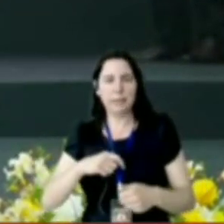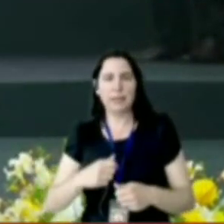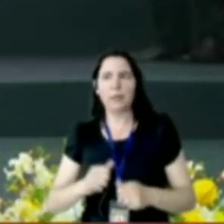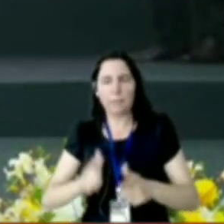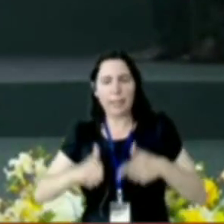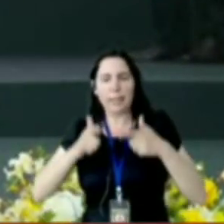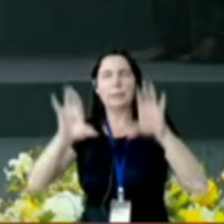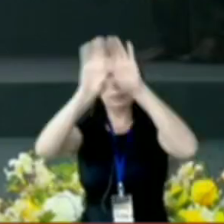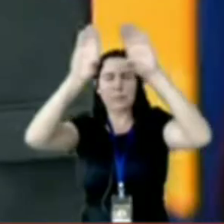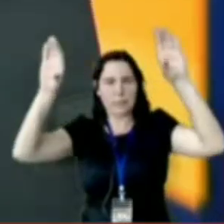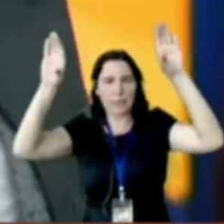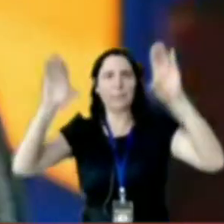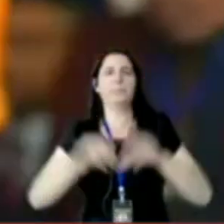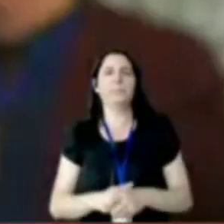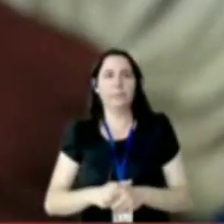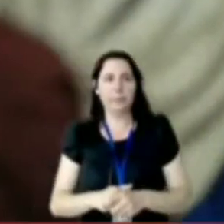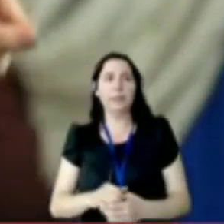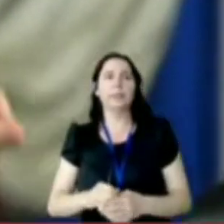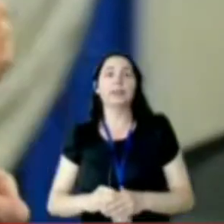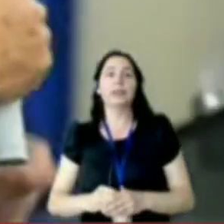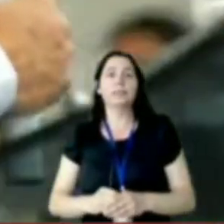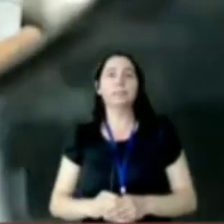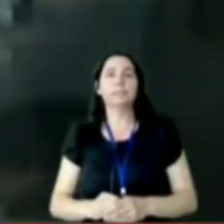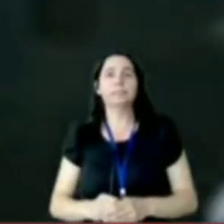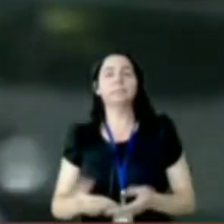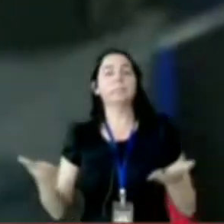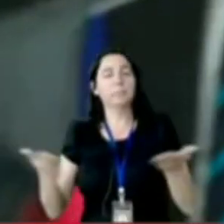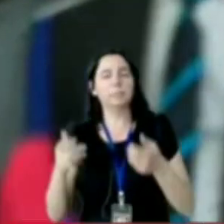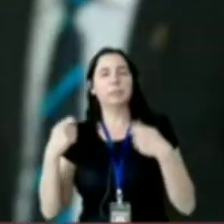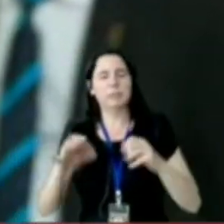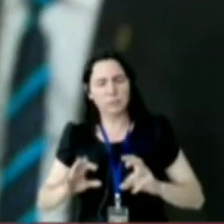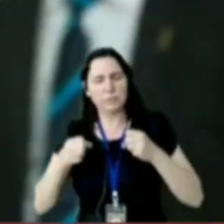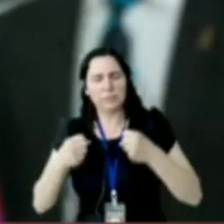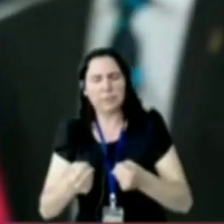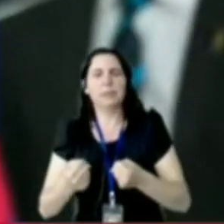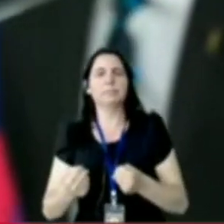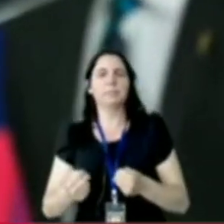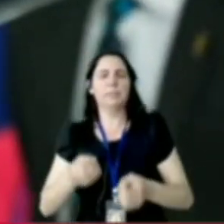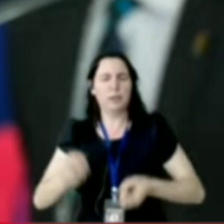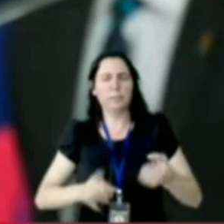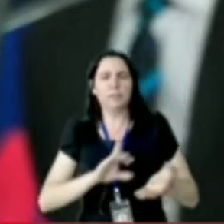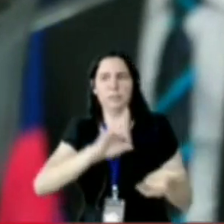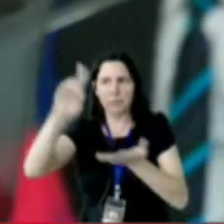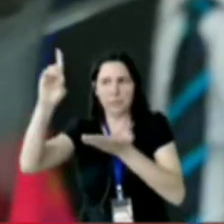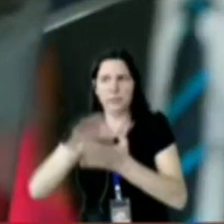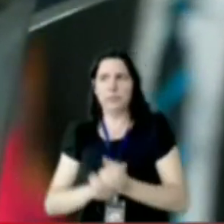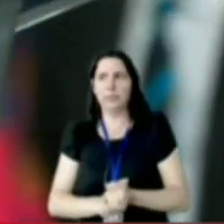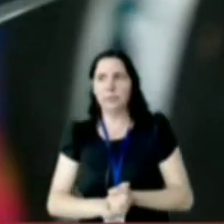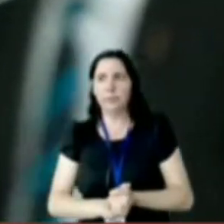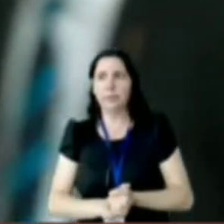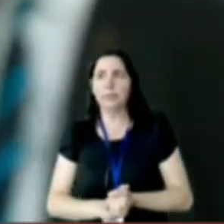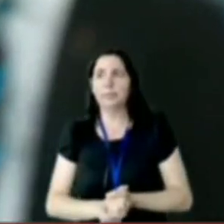Ei, invista, pastor. Meu Jesus, tem misericórdia, pastor.